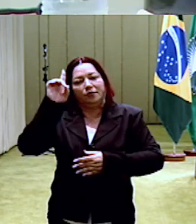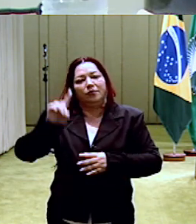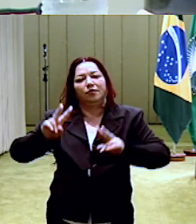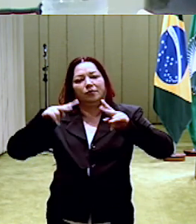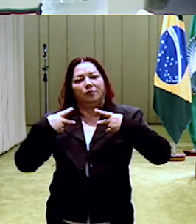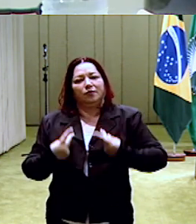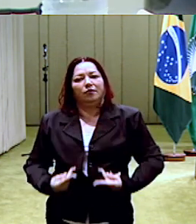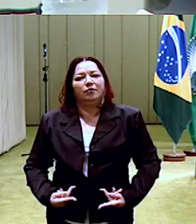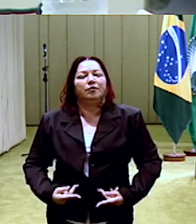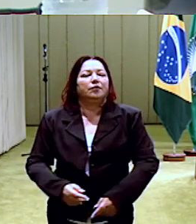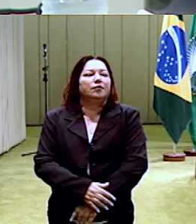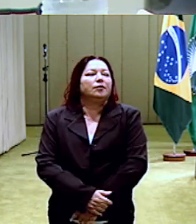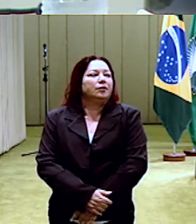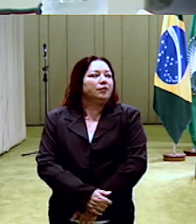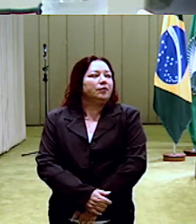humanos.